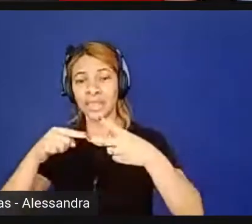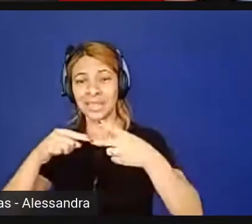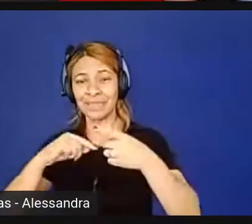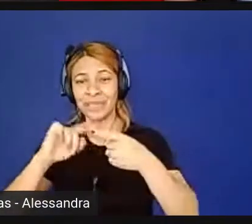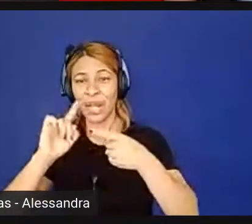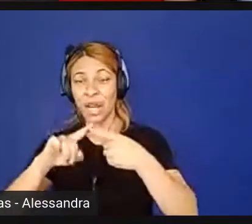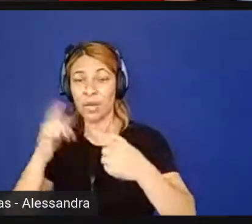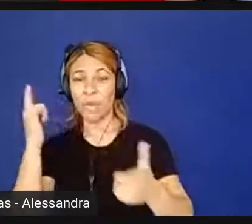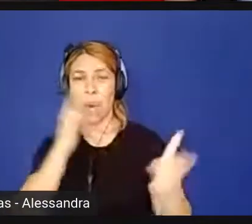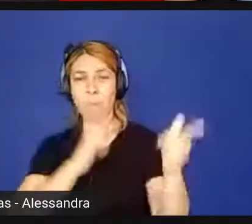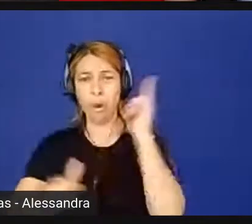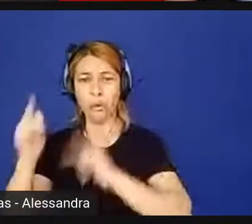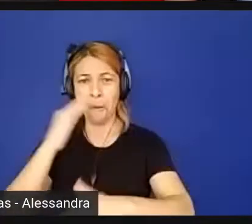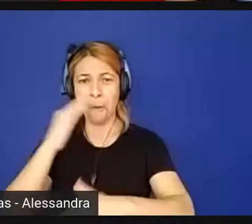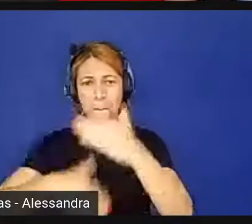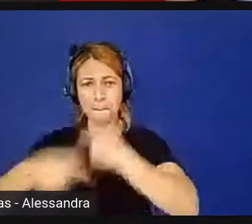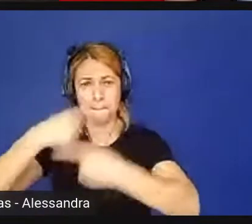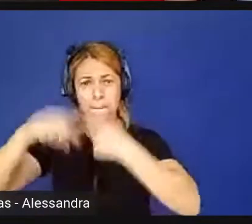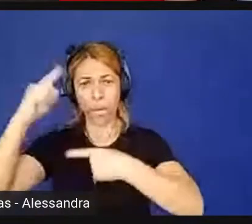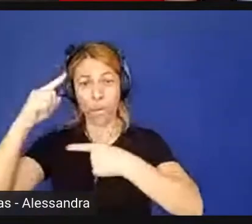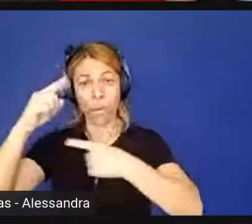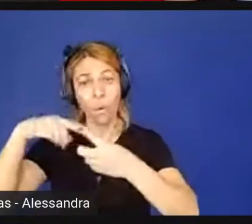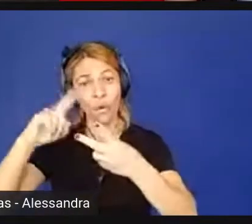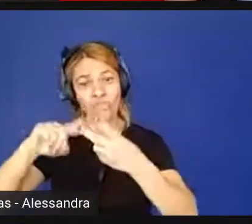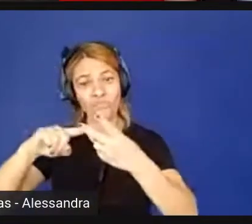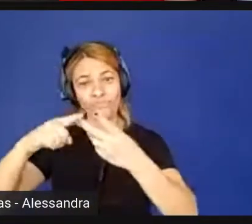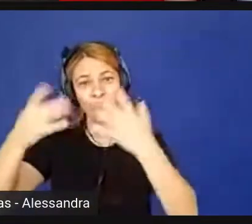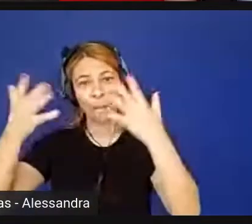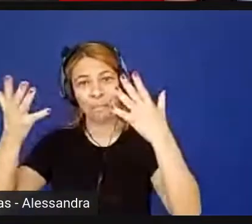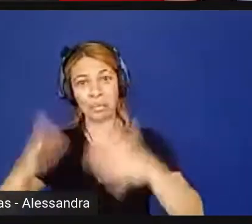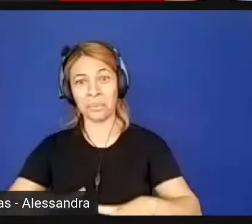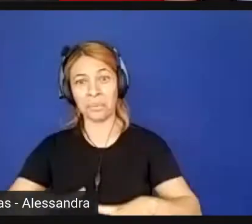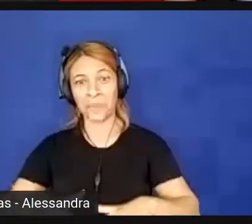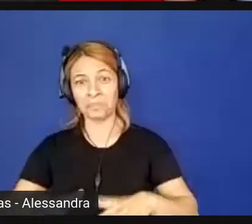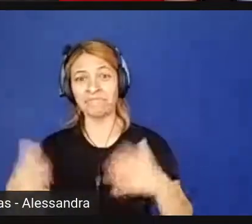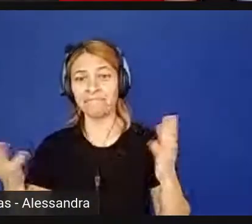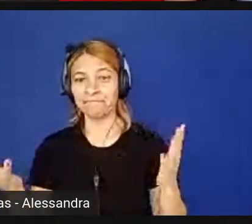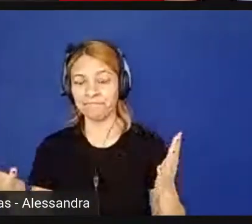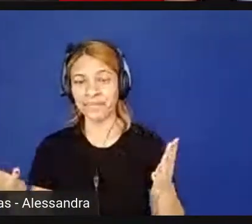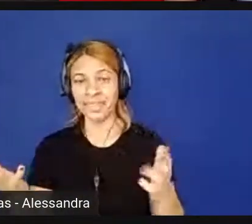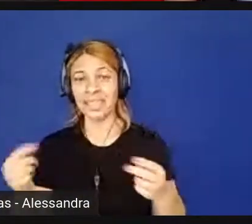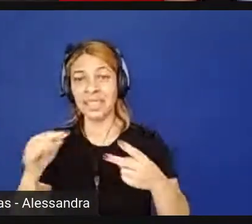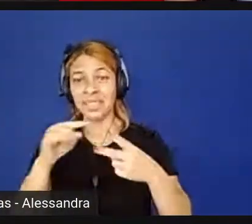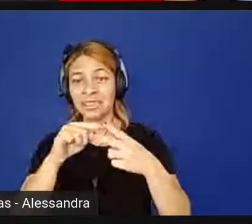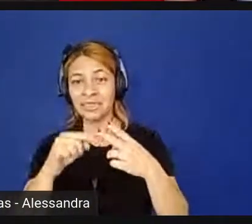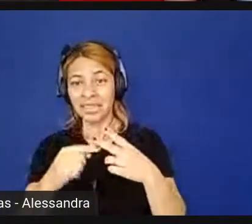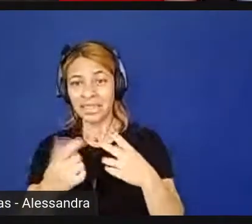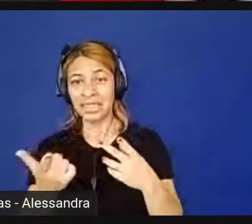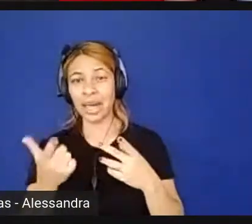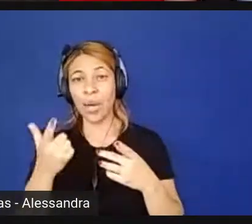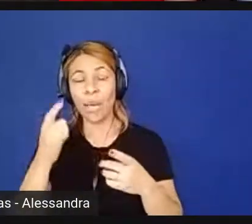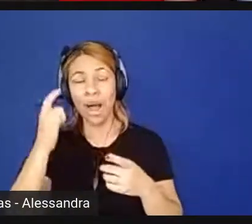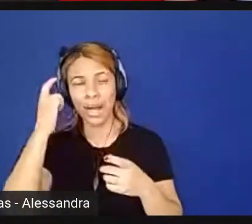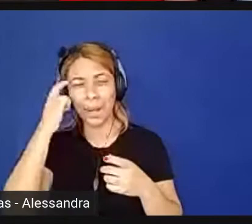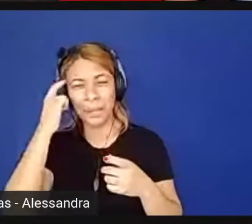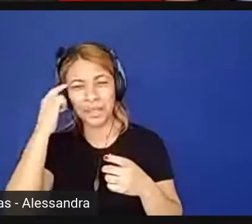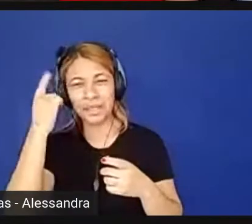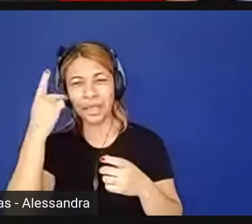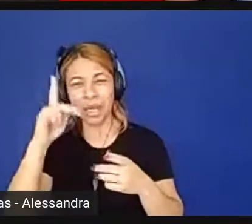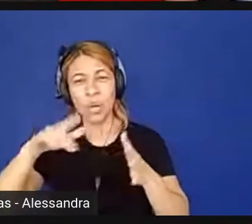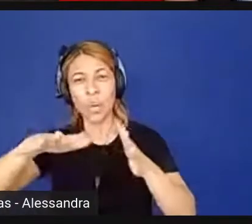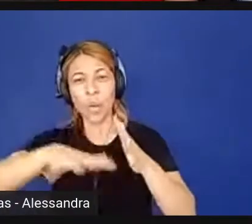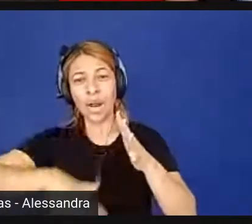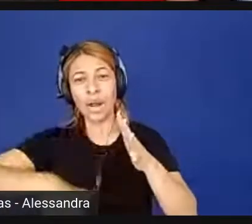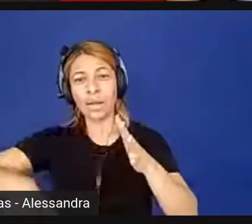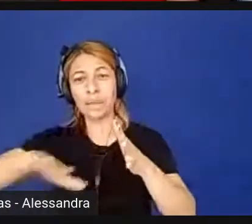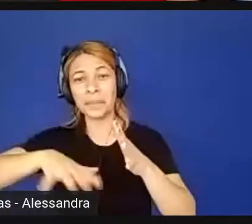ganhar, ou ela tem muito a perder. A cabeça desse membro da organização e o ambiente, o environment,